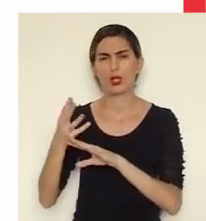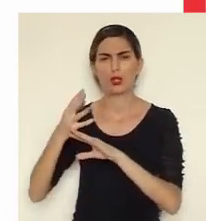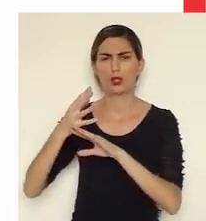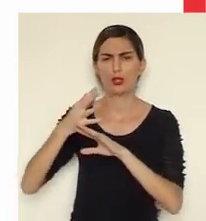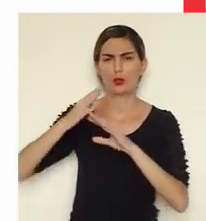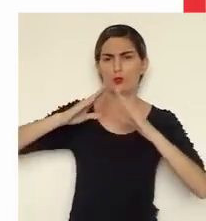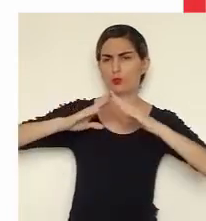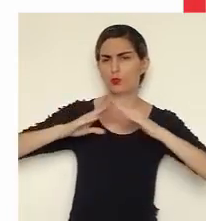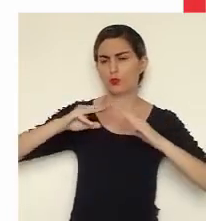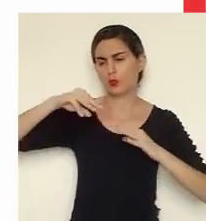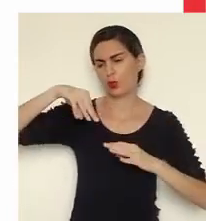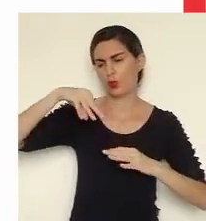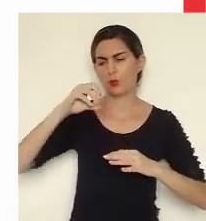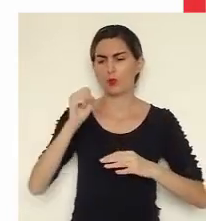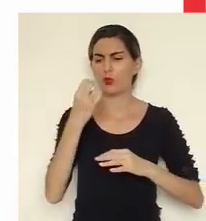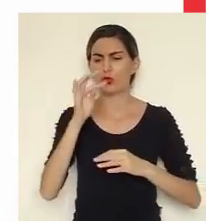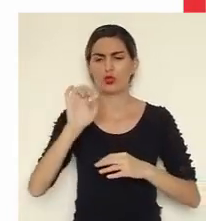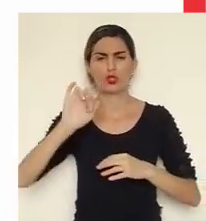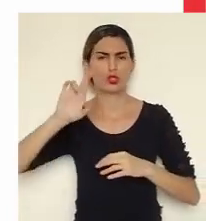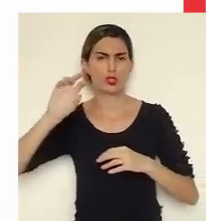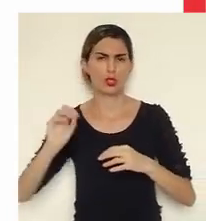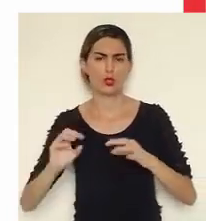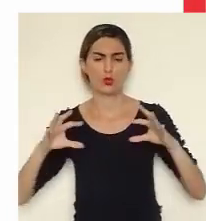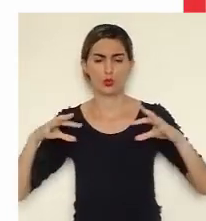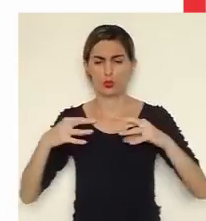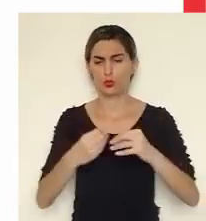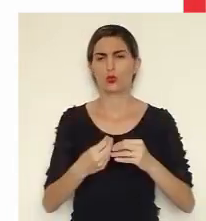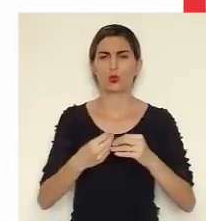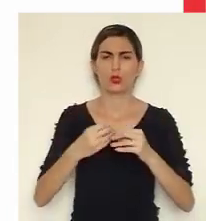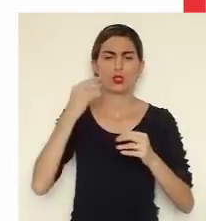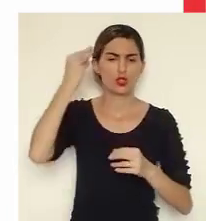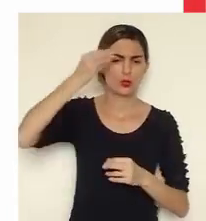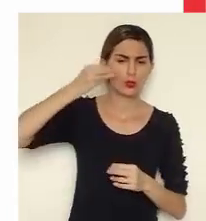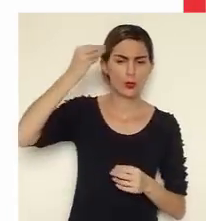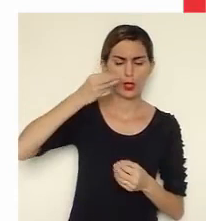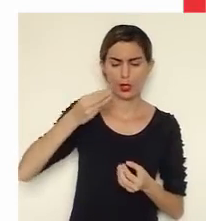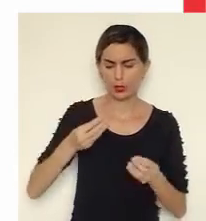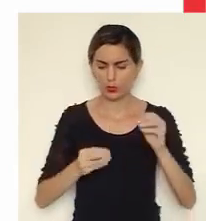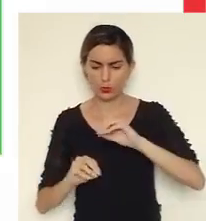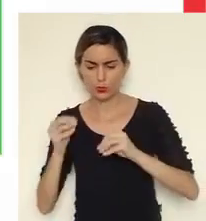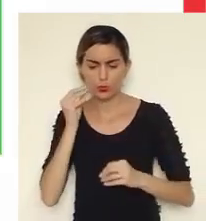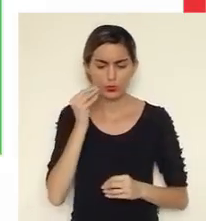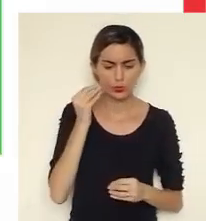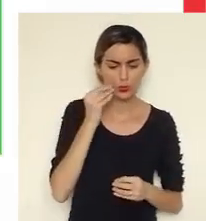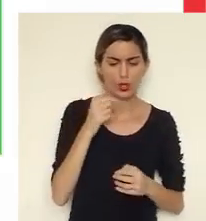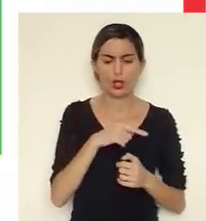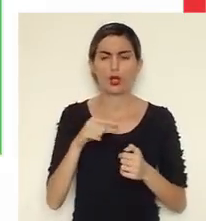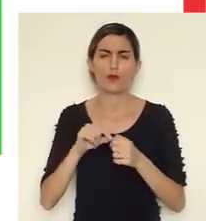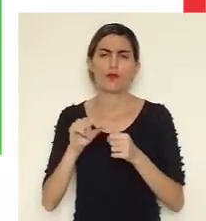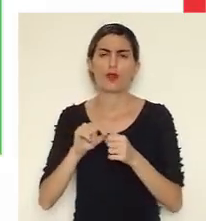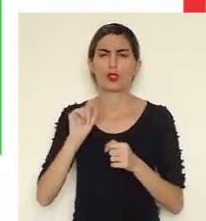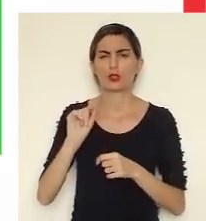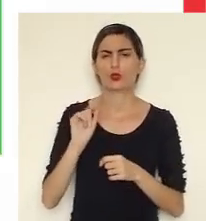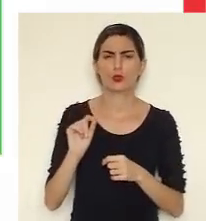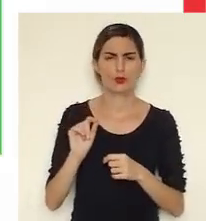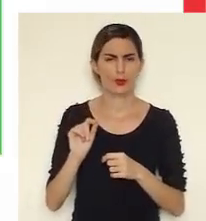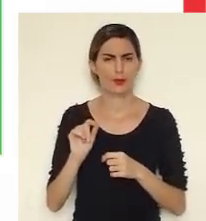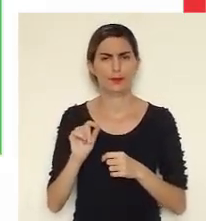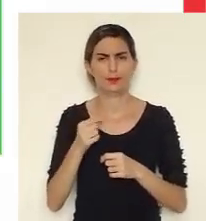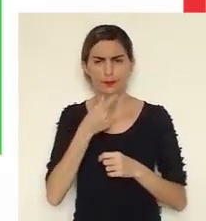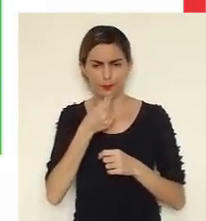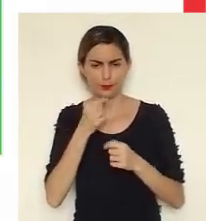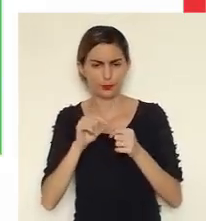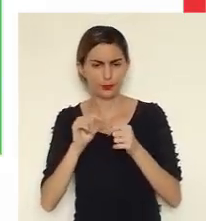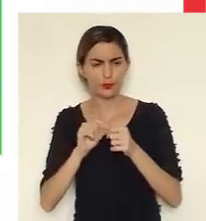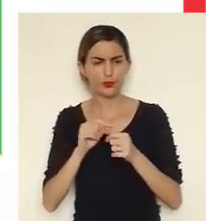seu mosteiro, ele realizava lá todas as suas experiências. O que era que Gregor Mendel ele fazia?